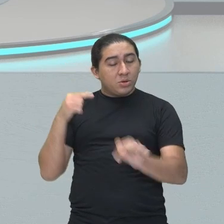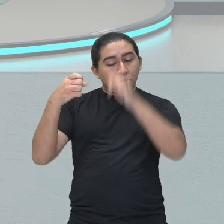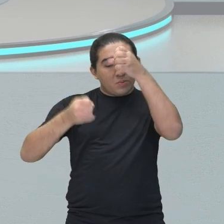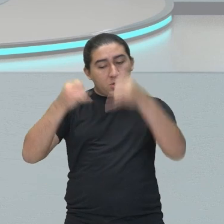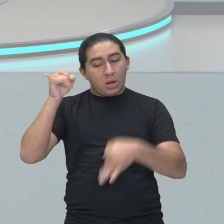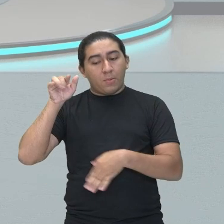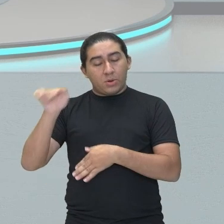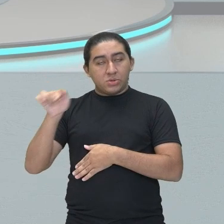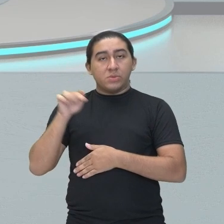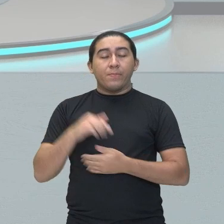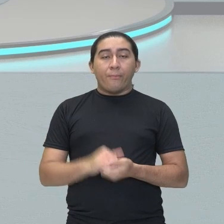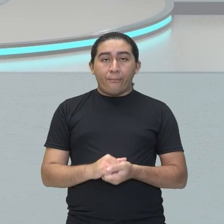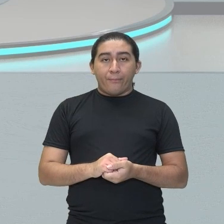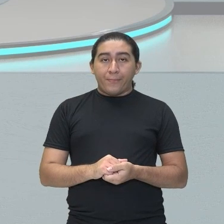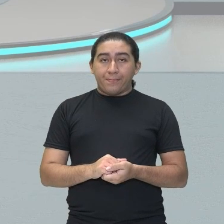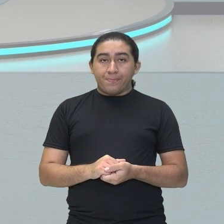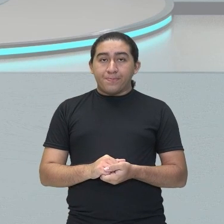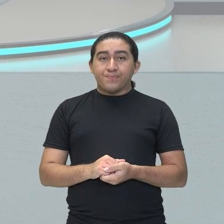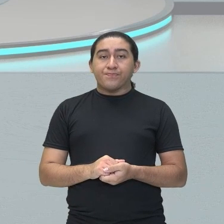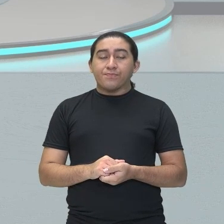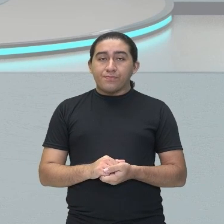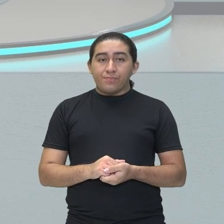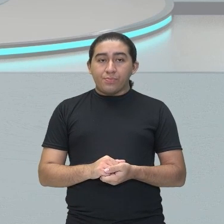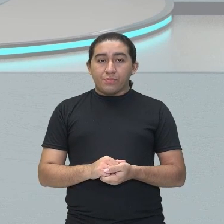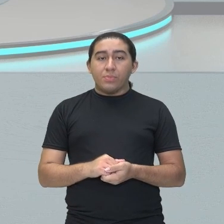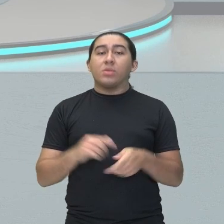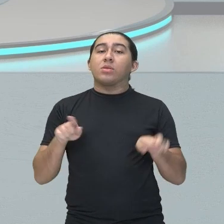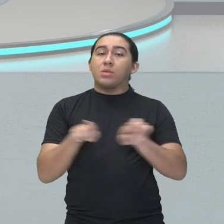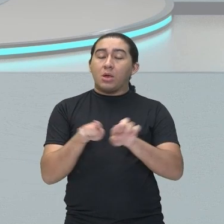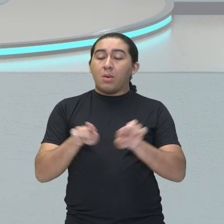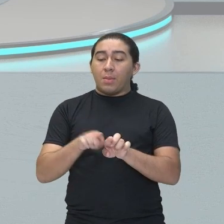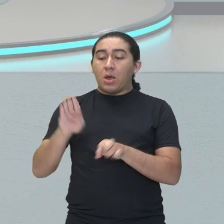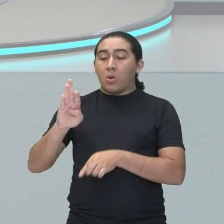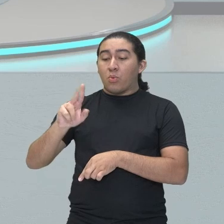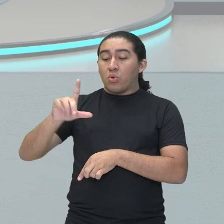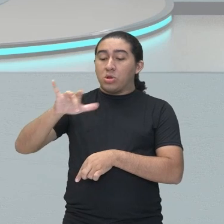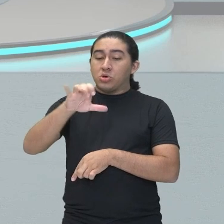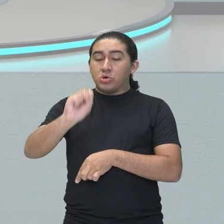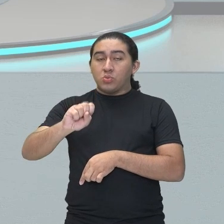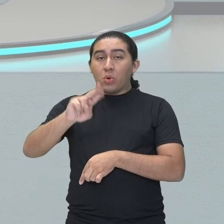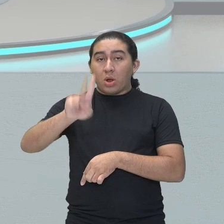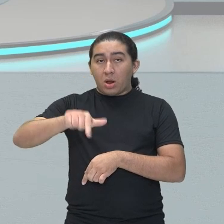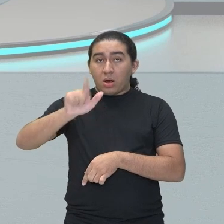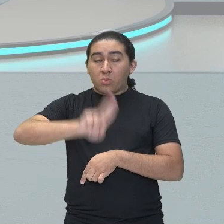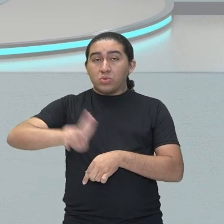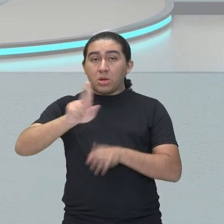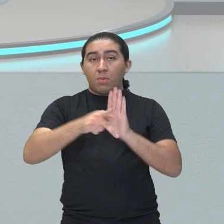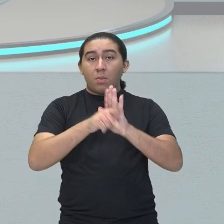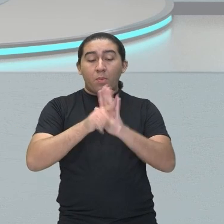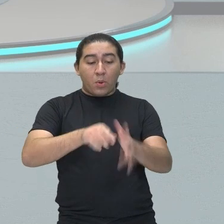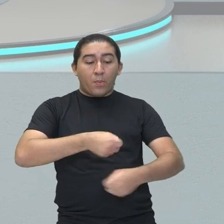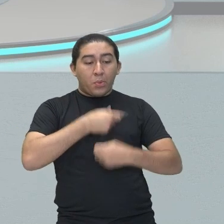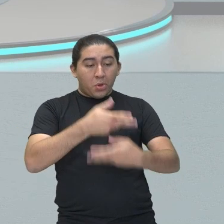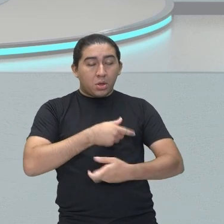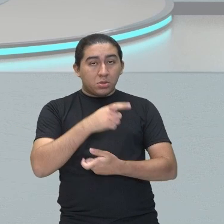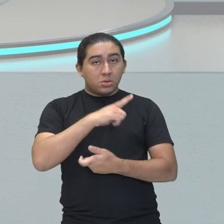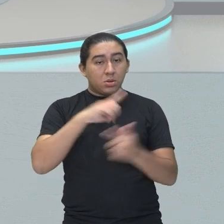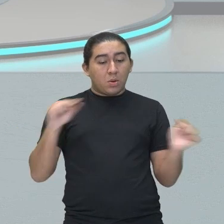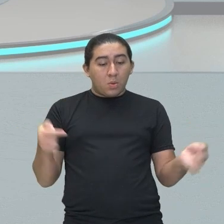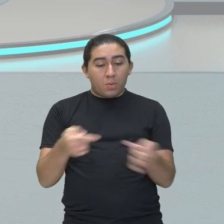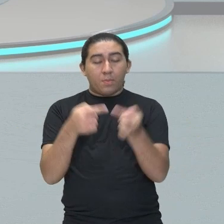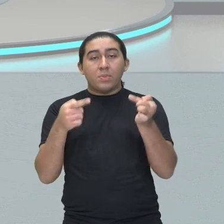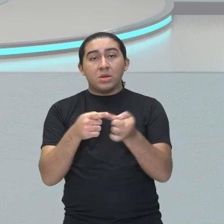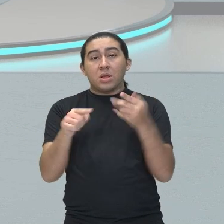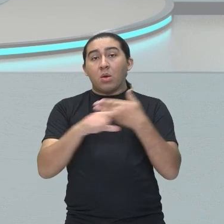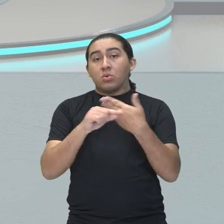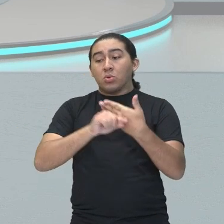né? O bucolismo, tom pastoril, é replicado pelos poetas brasileiros, seguindo o estilo dos escritores